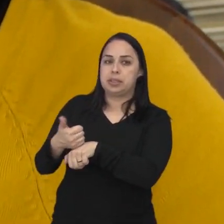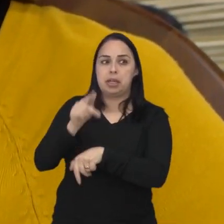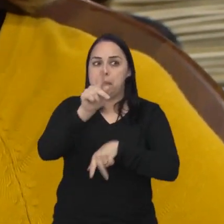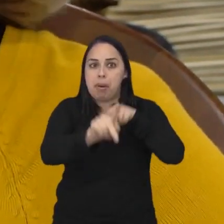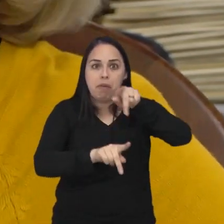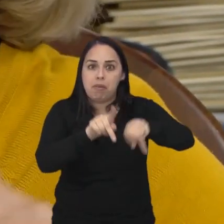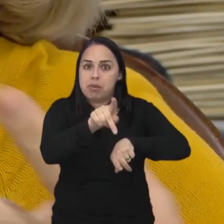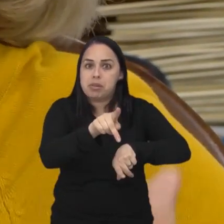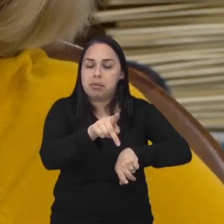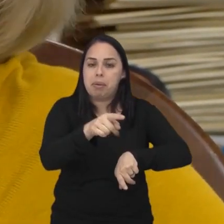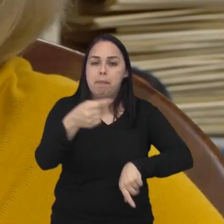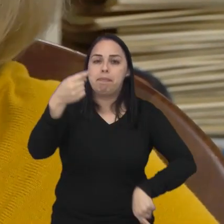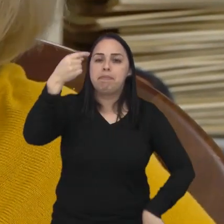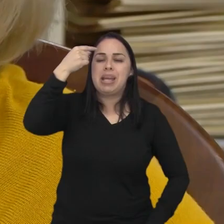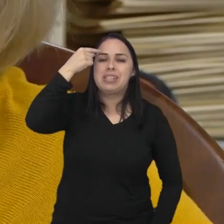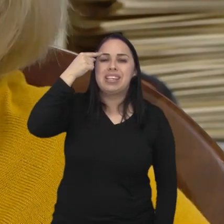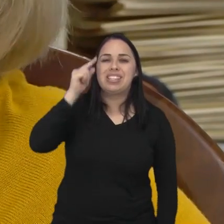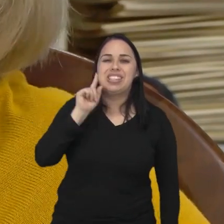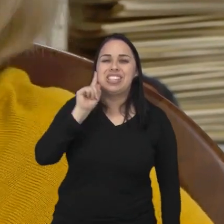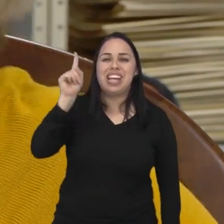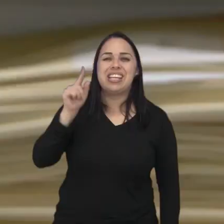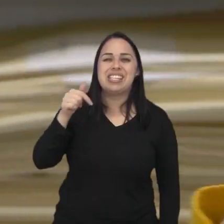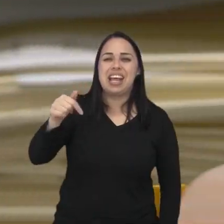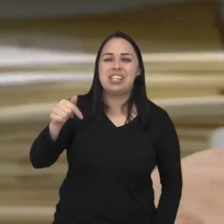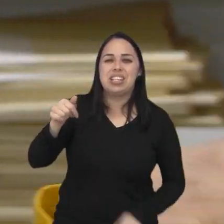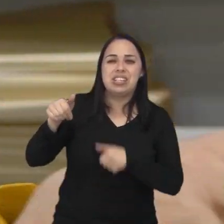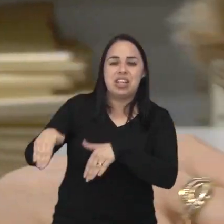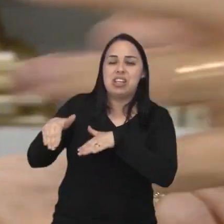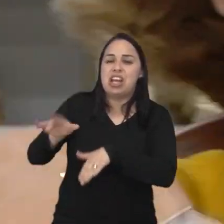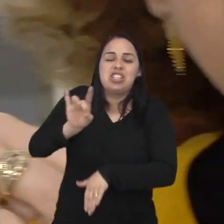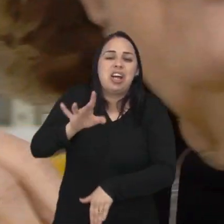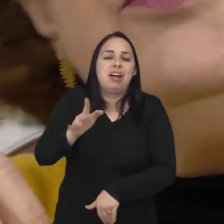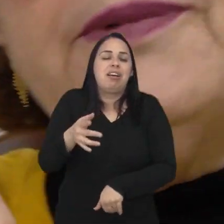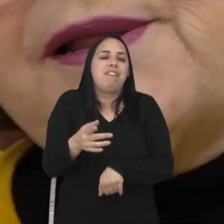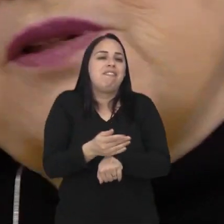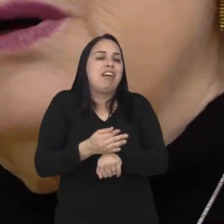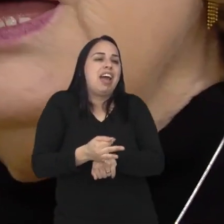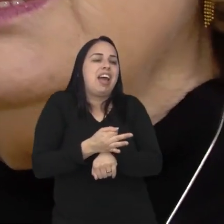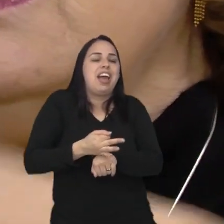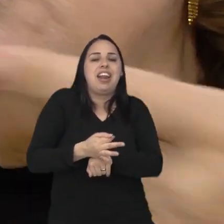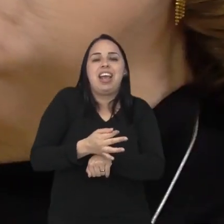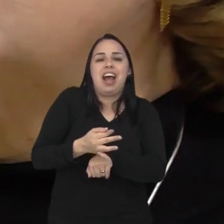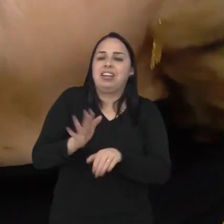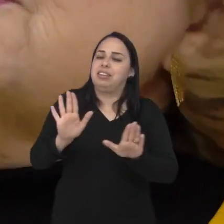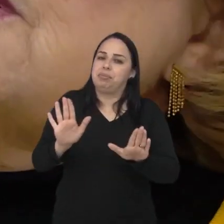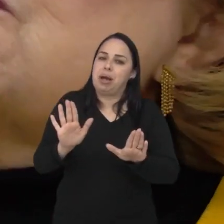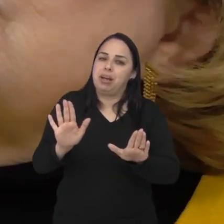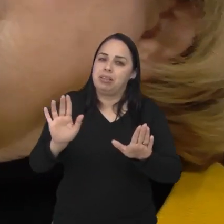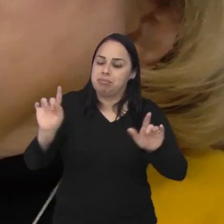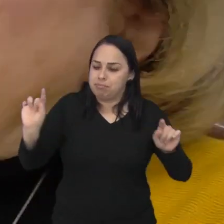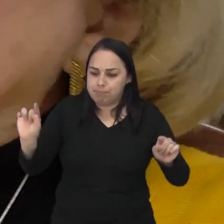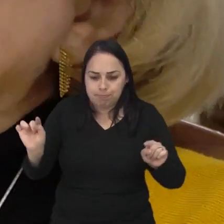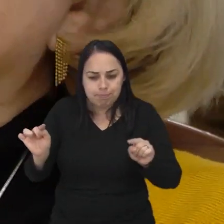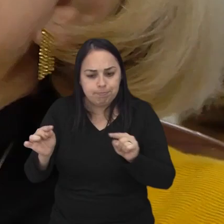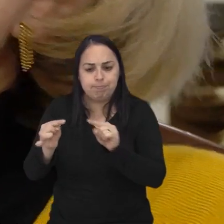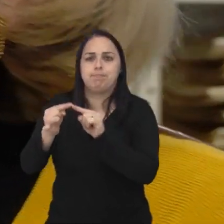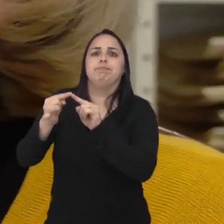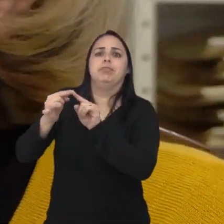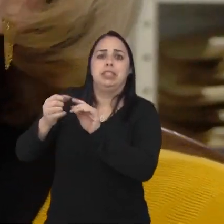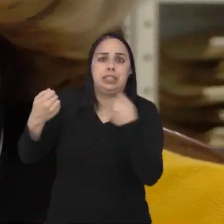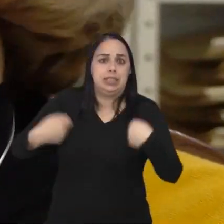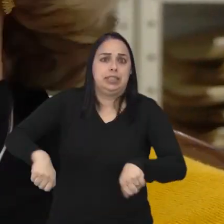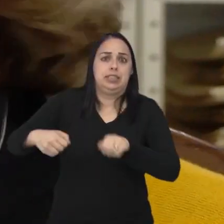boa parte da população enxerga o 7 de setembro apenas como um feriado, sem fazer uma conexão com a